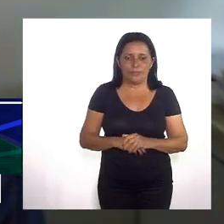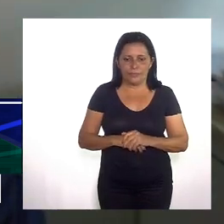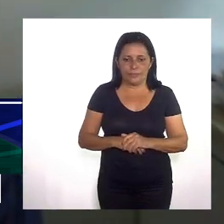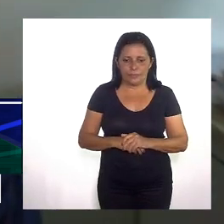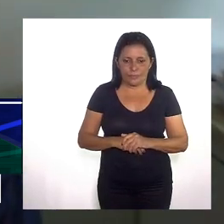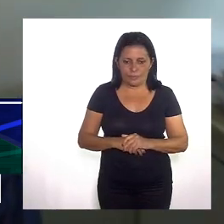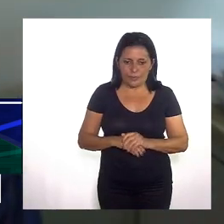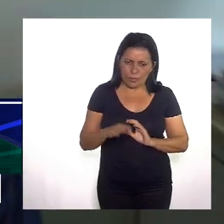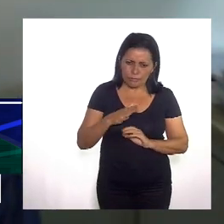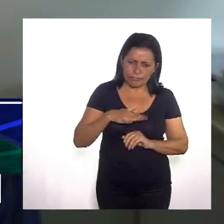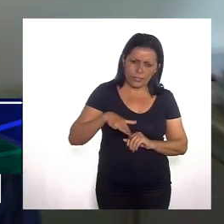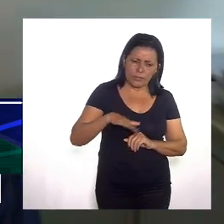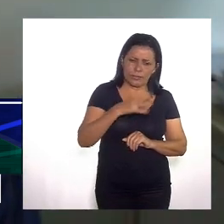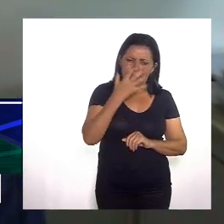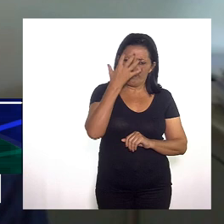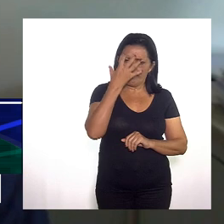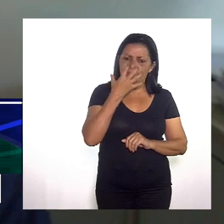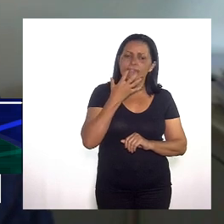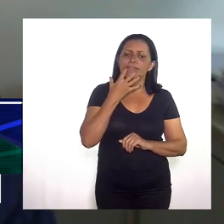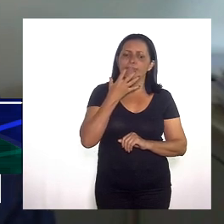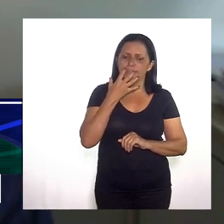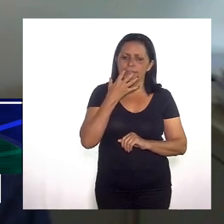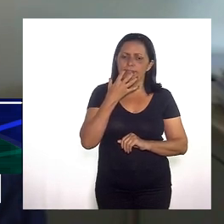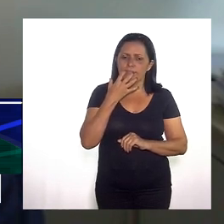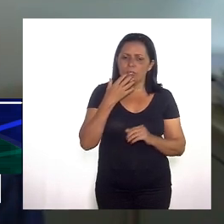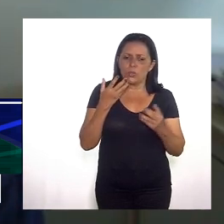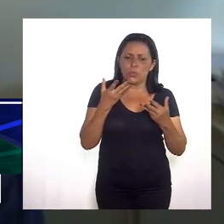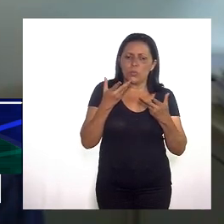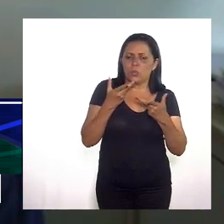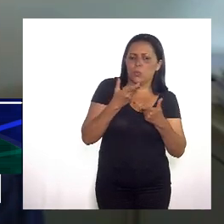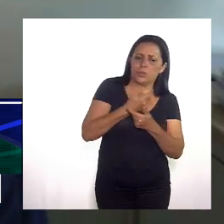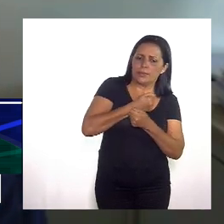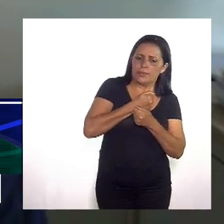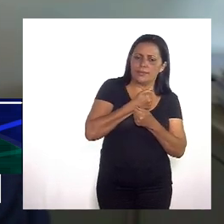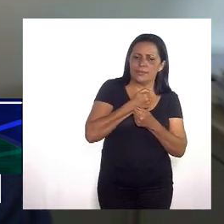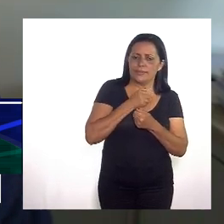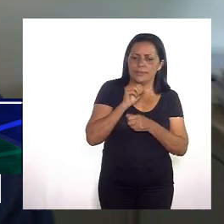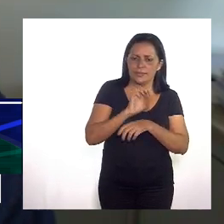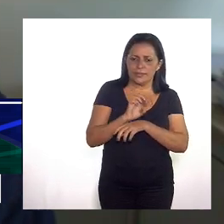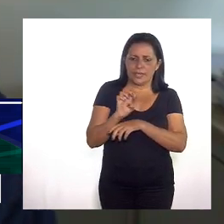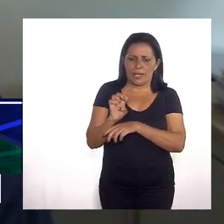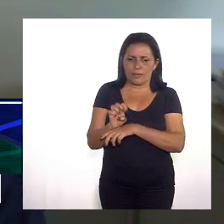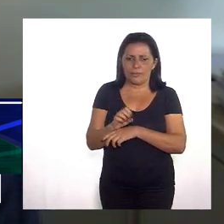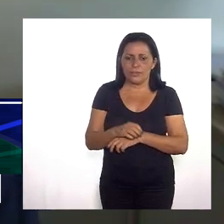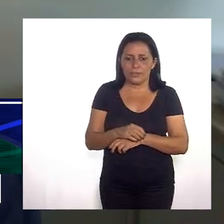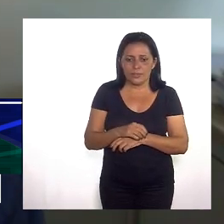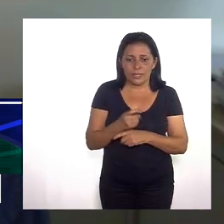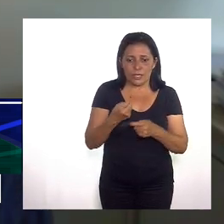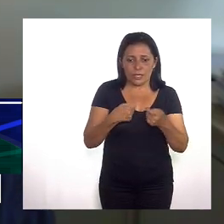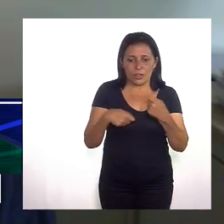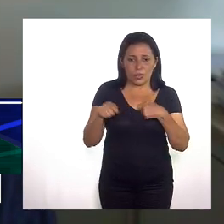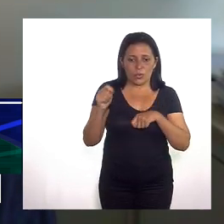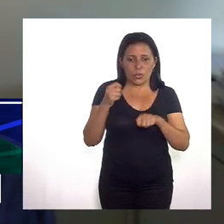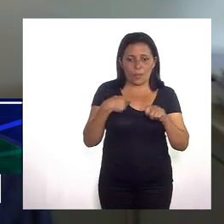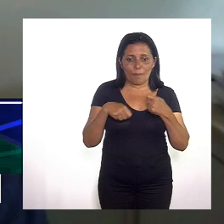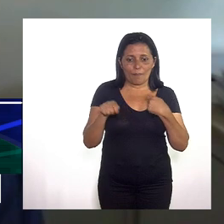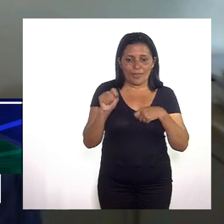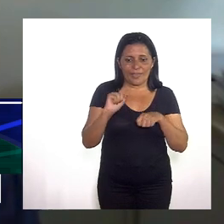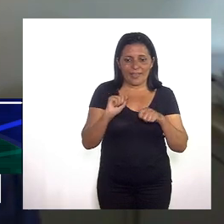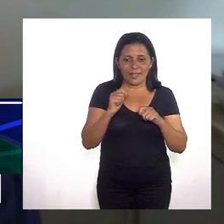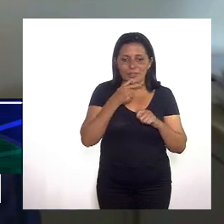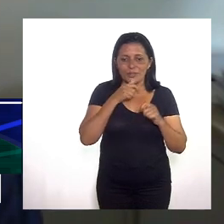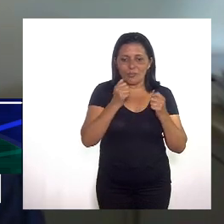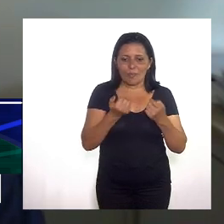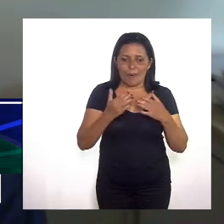maior seriedade e qualidade no nosso estado sobre a economia do mar, como eu gosto